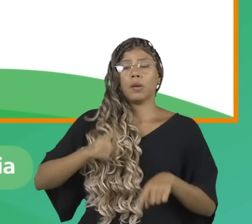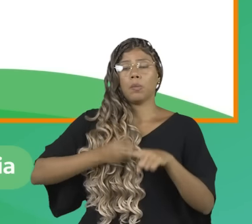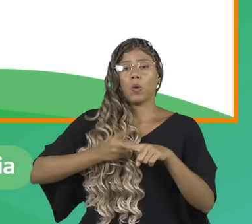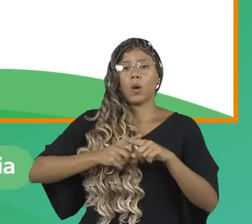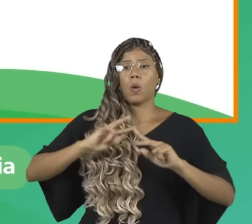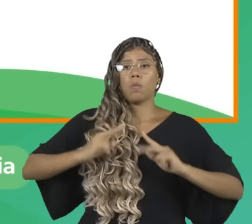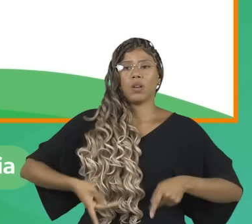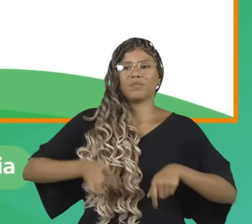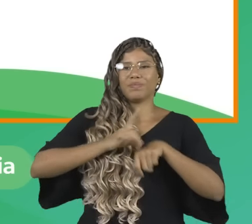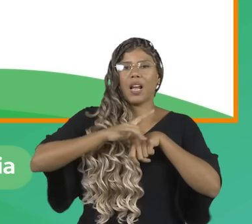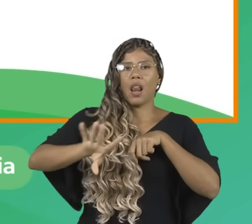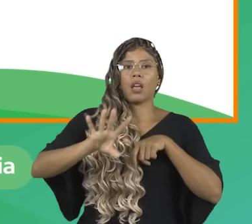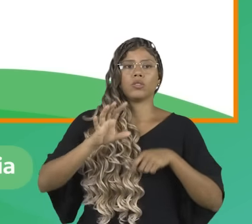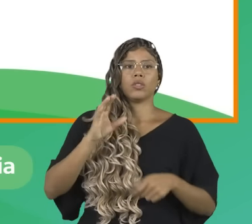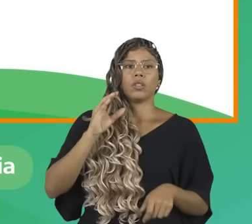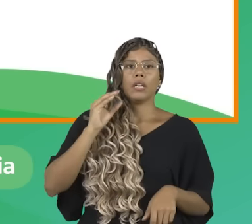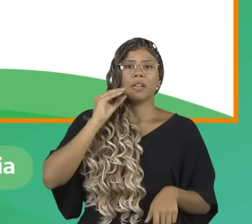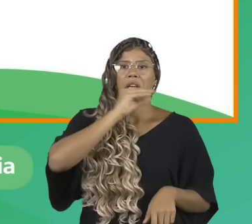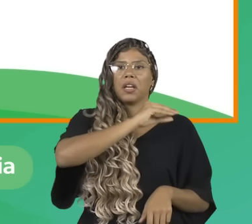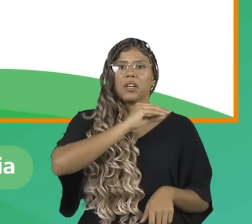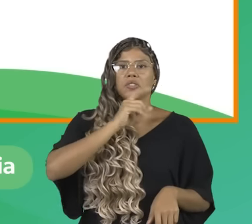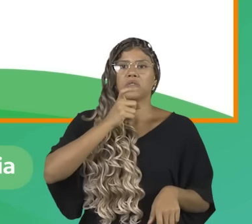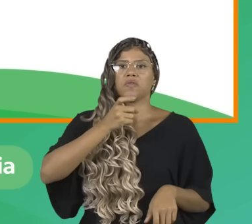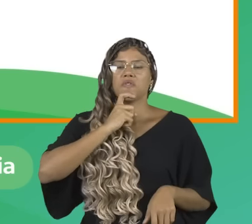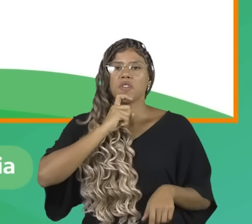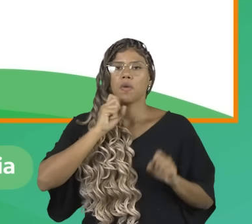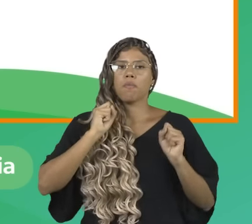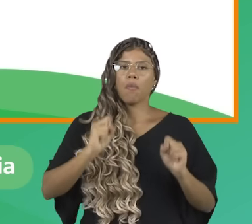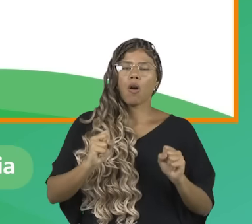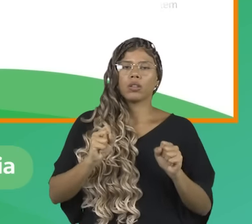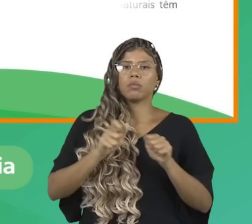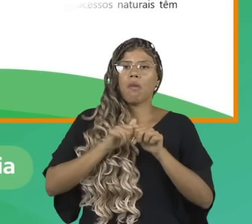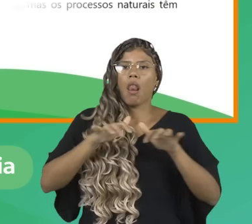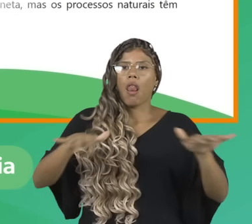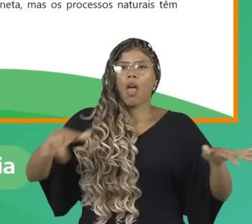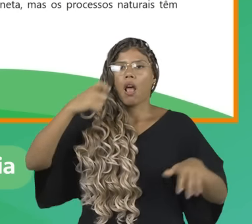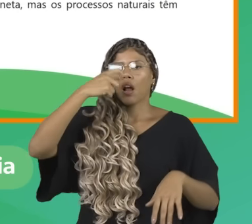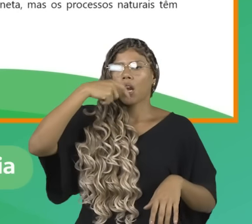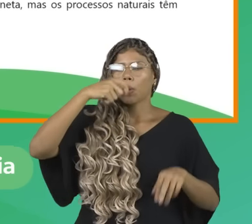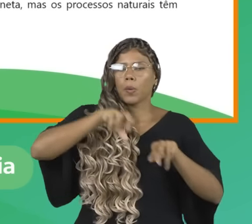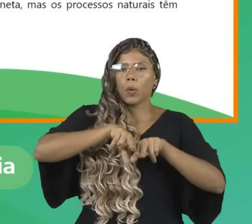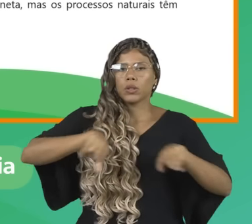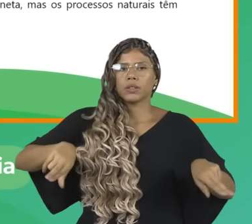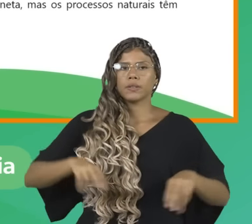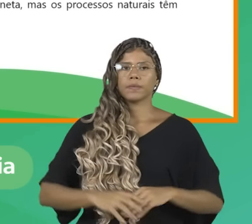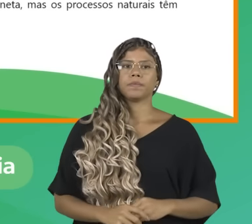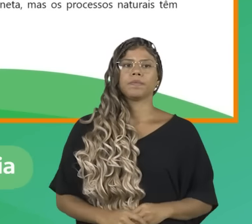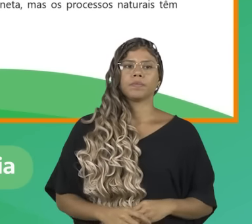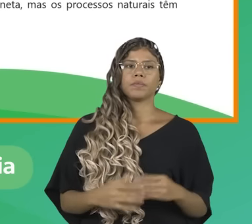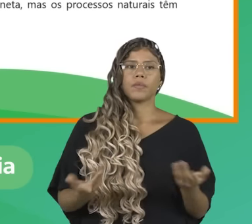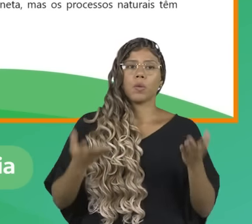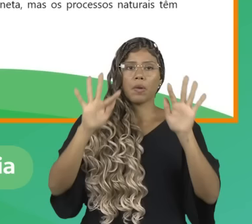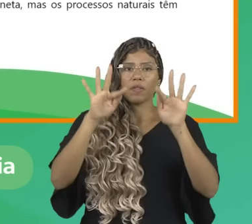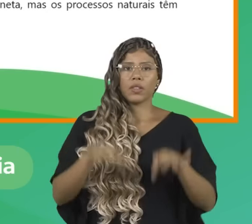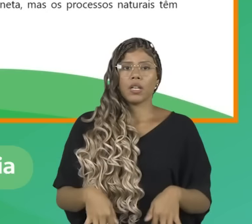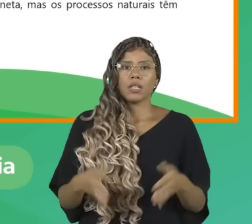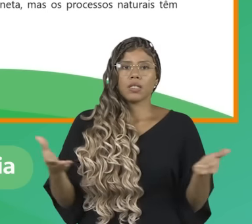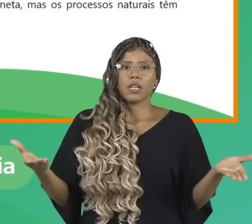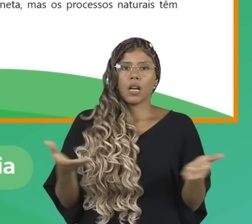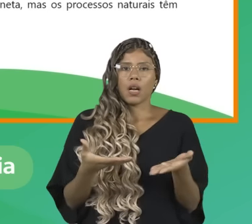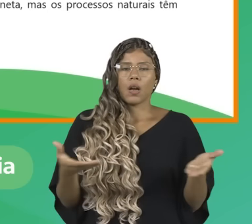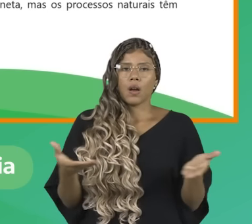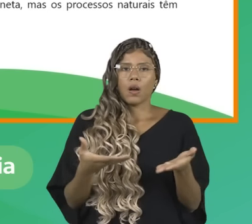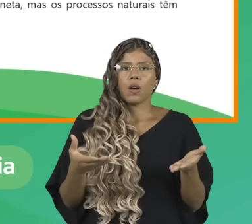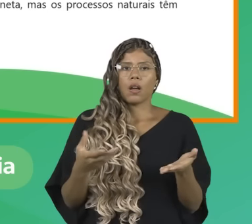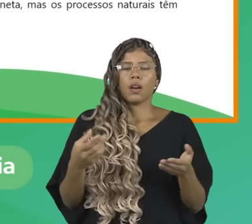também aumento da proliferação de certos micro-organismos. E para finalizar, a terceira questão, em que nós temos aí um quadrinho